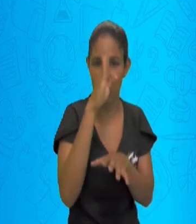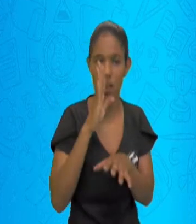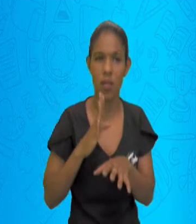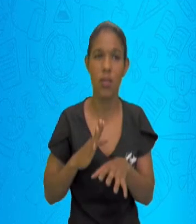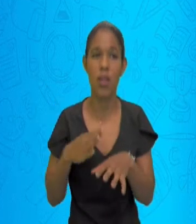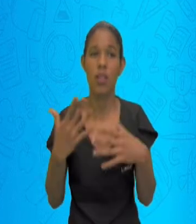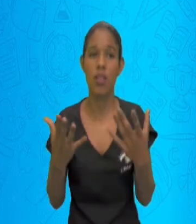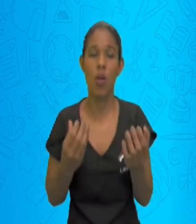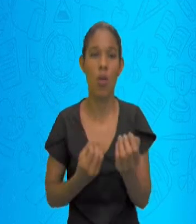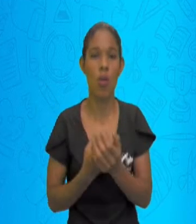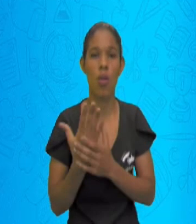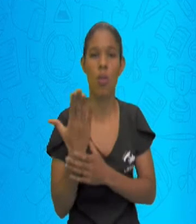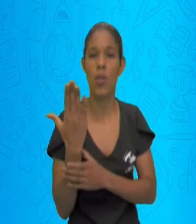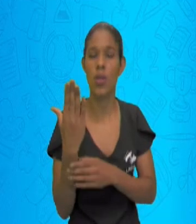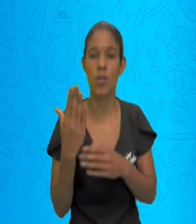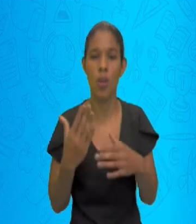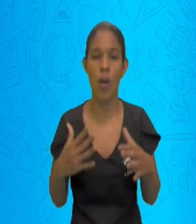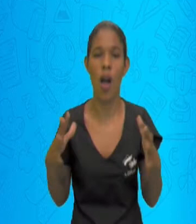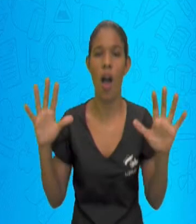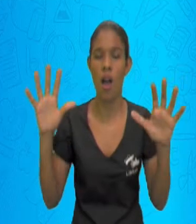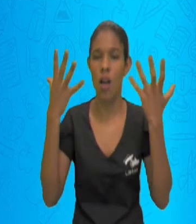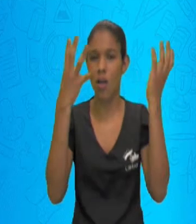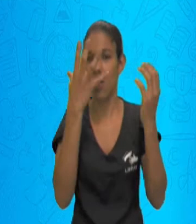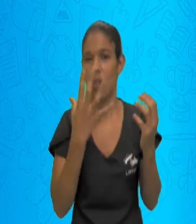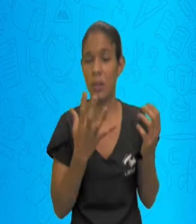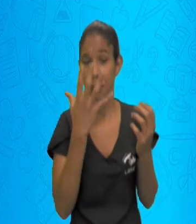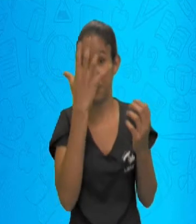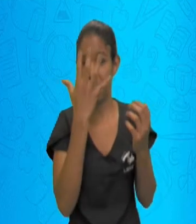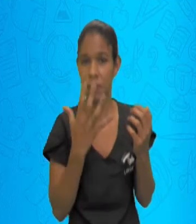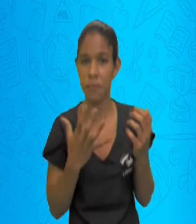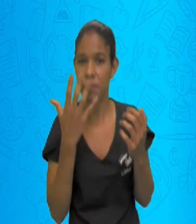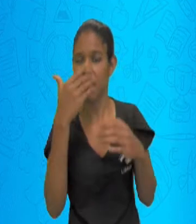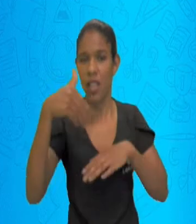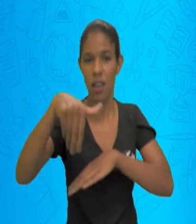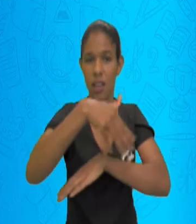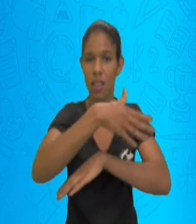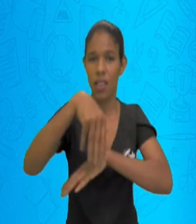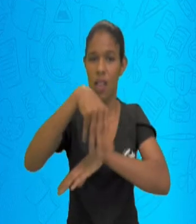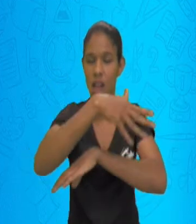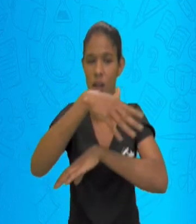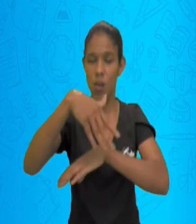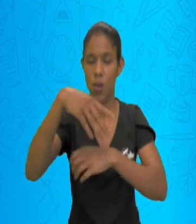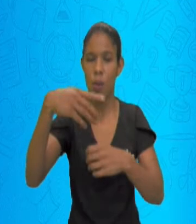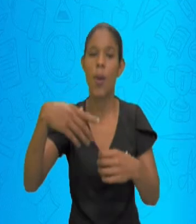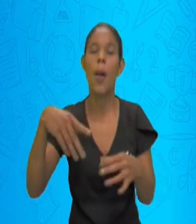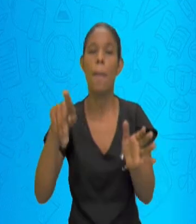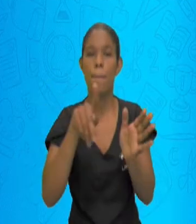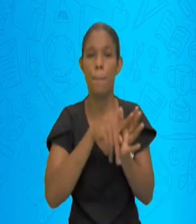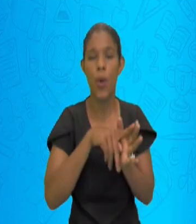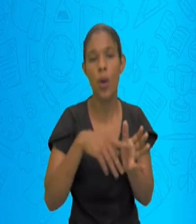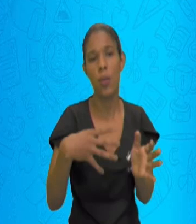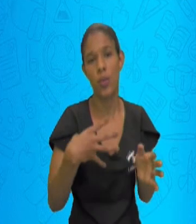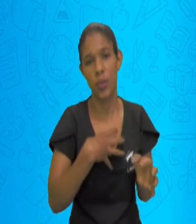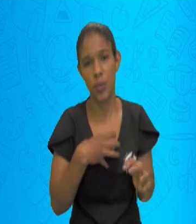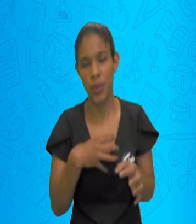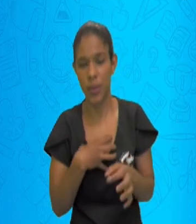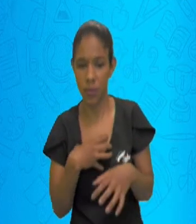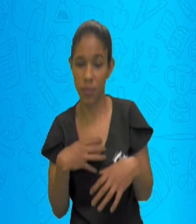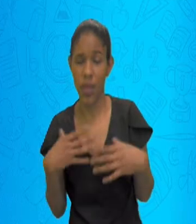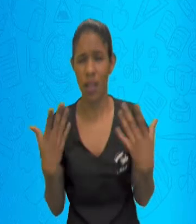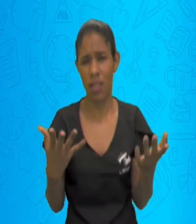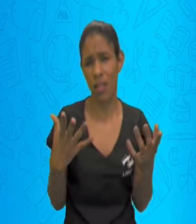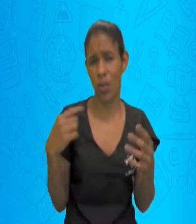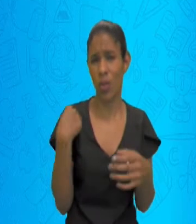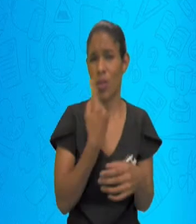as ruas de Olinda. Então, quando a gente fala de carnaval, não é simplesmente a gente falar no Rio de Janeiro do desfile das escolas